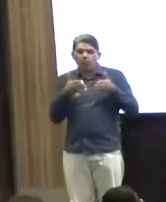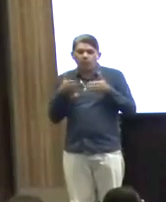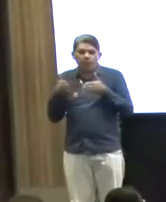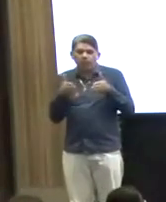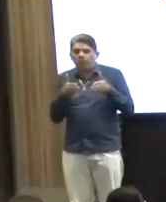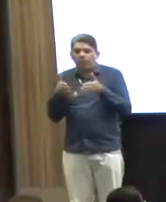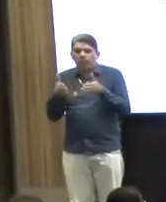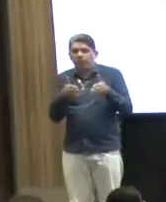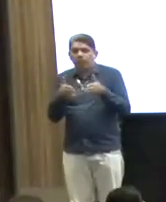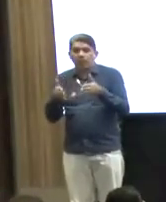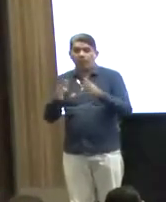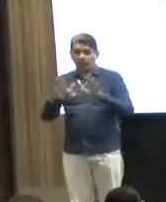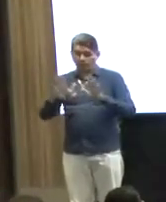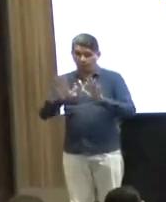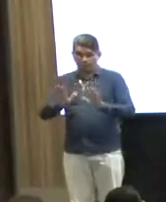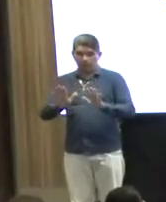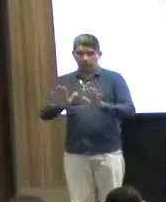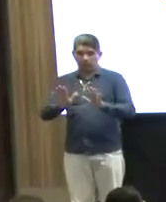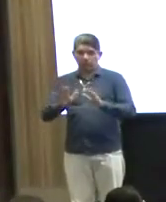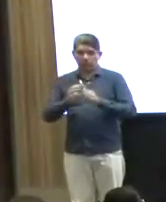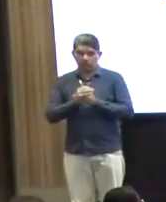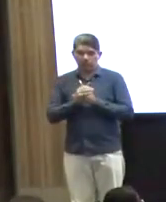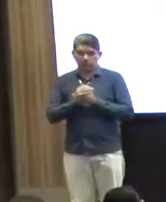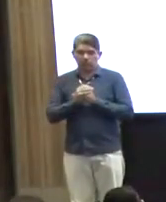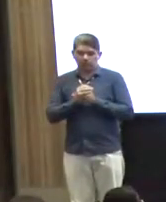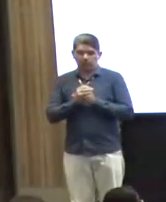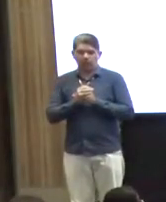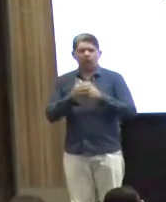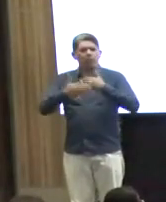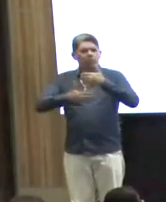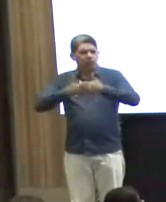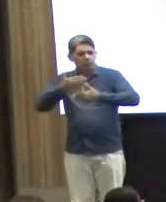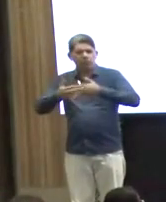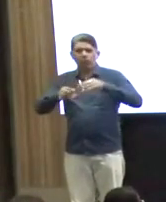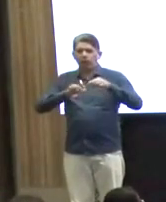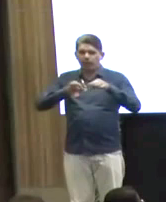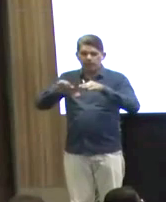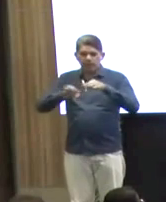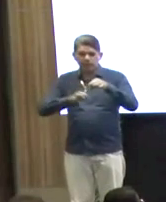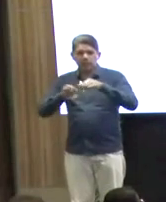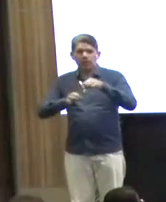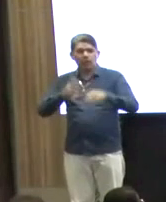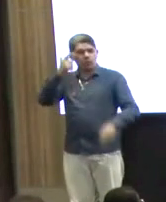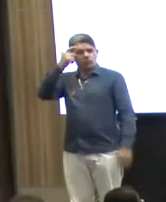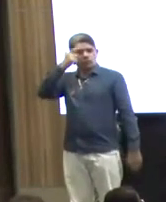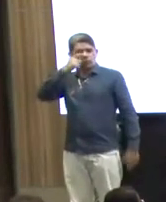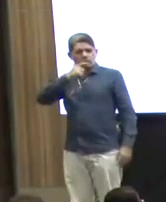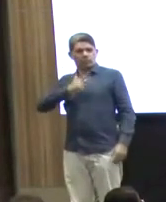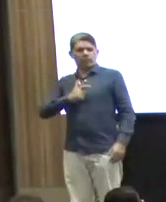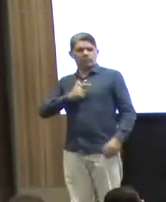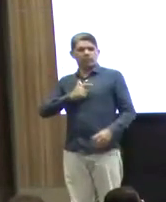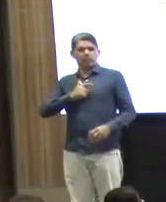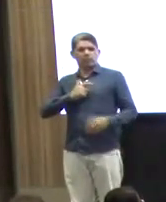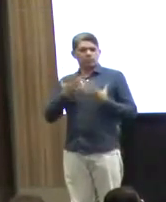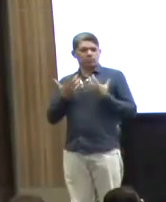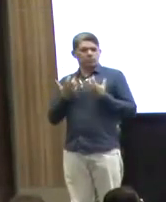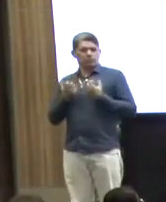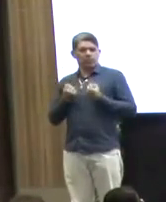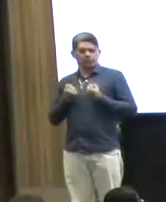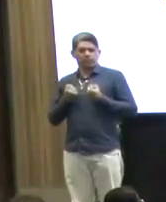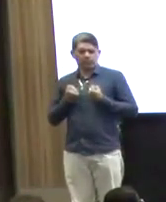mundo, ninguém é... Sim, porque os processos de normalização, né, um processo de assujeitamento, eles têm seus limites, têm suas